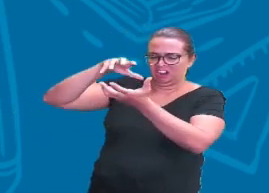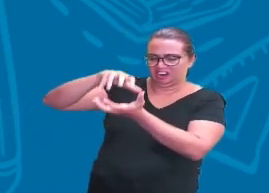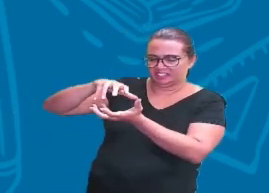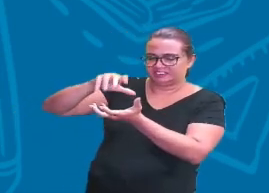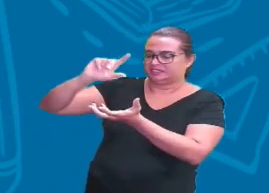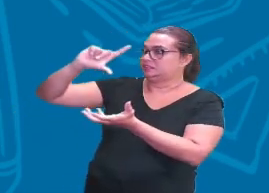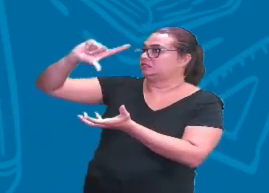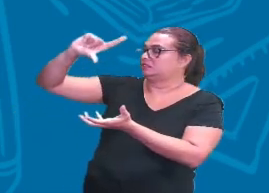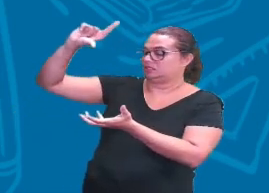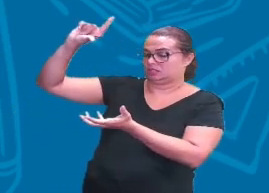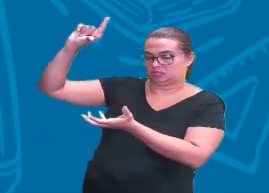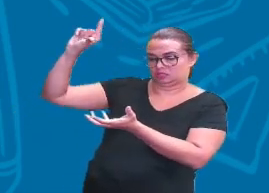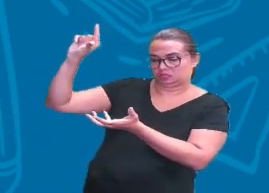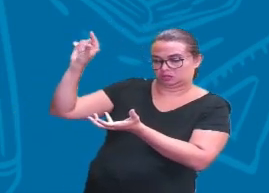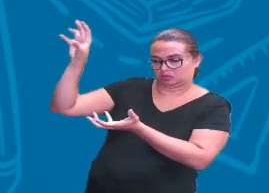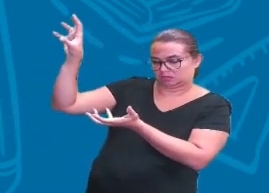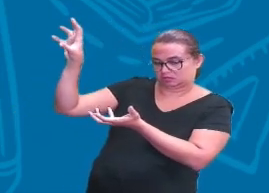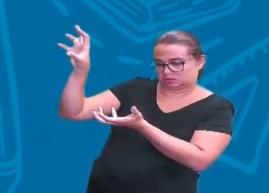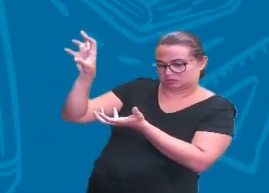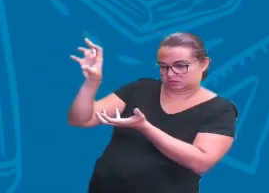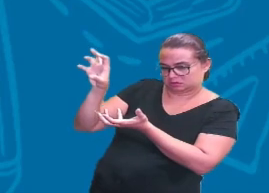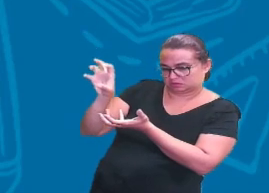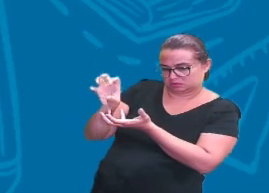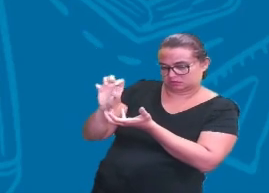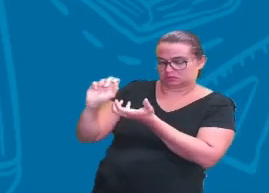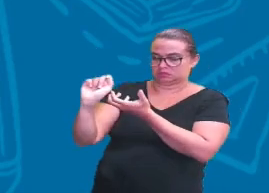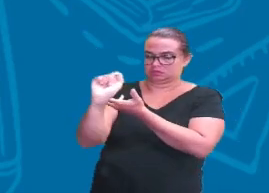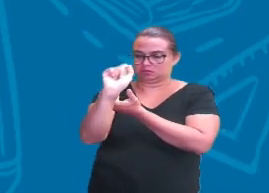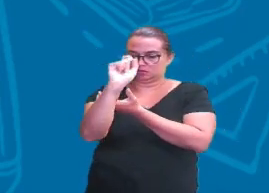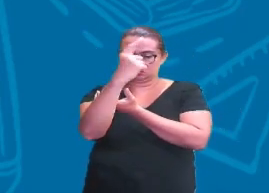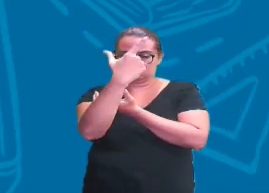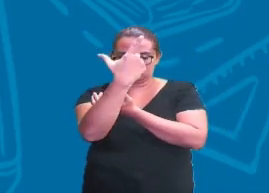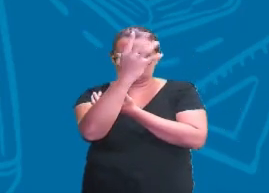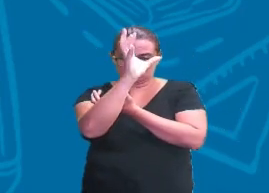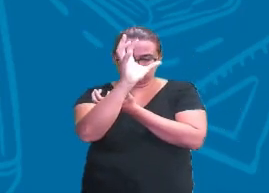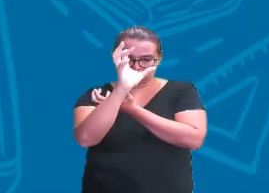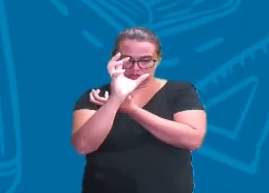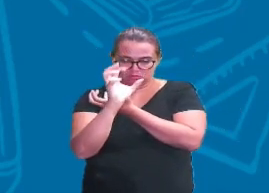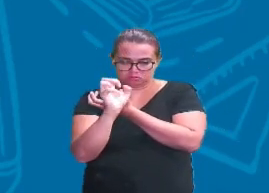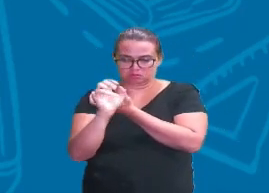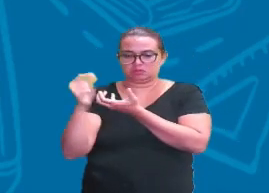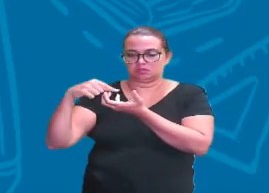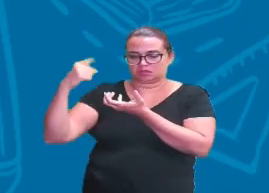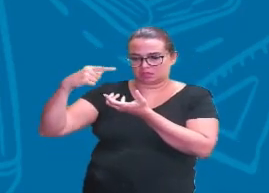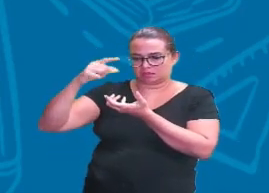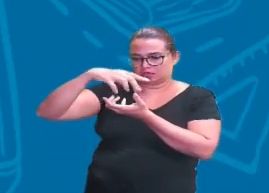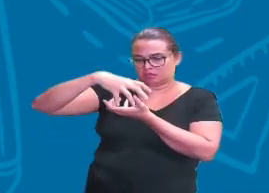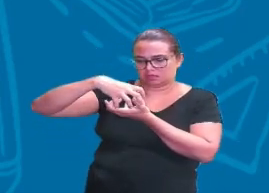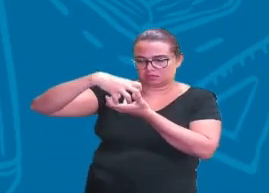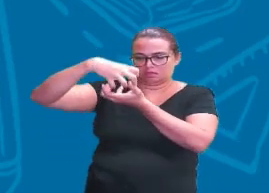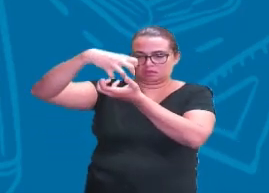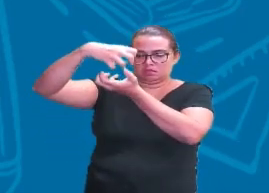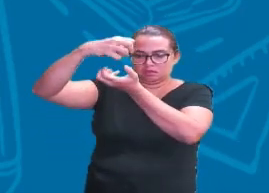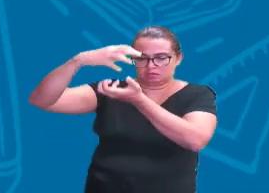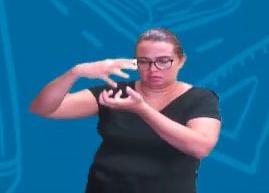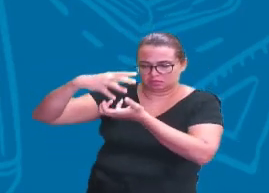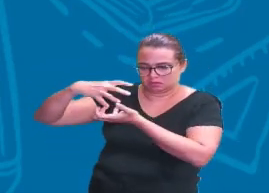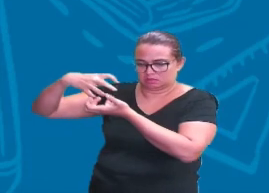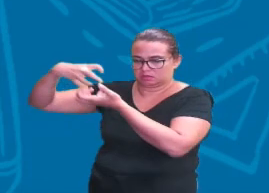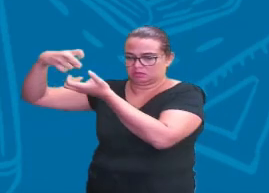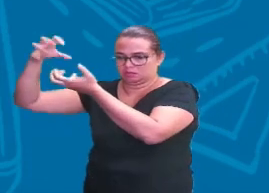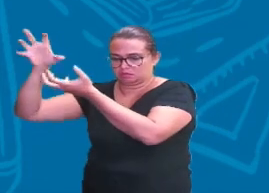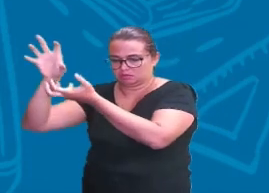Terra. A Terra atrai o Sol, como o Sol atrai a Terra. Então, existe uma ordem,